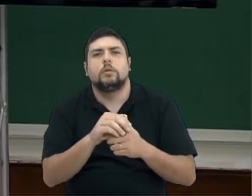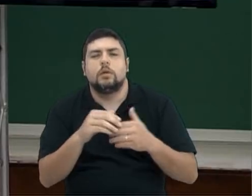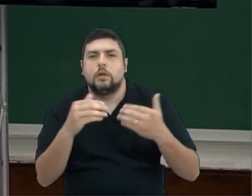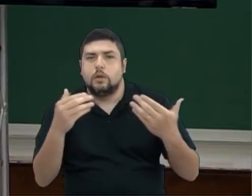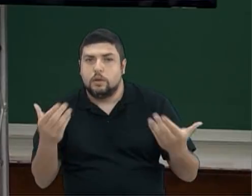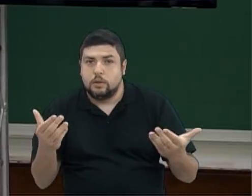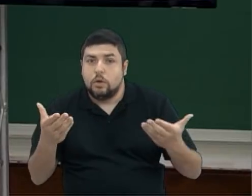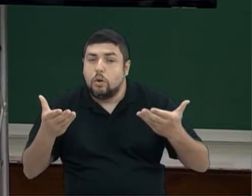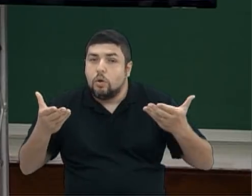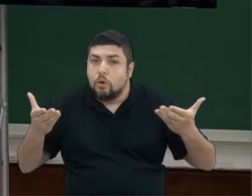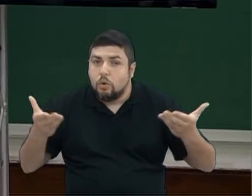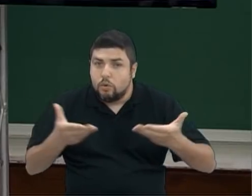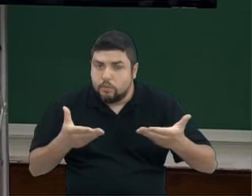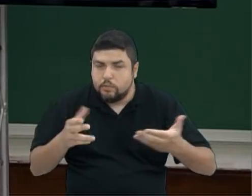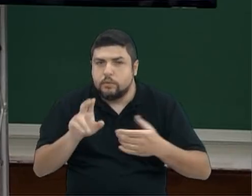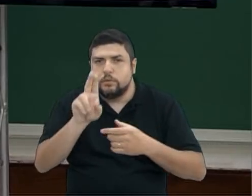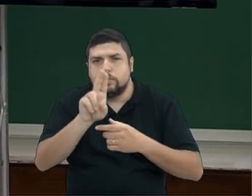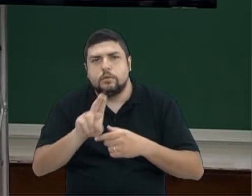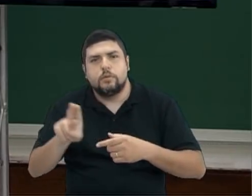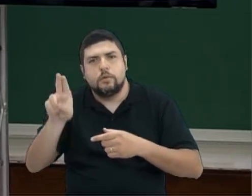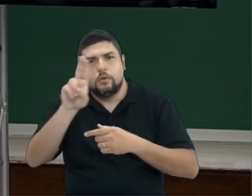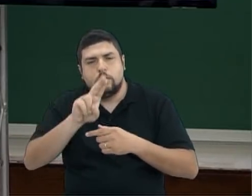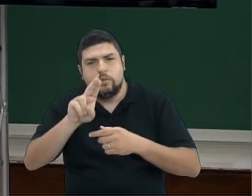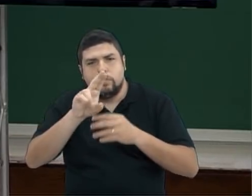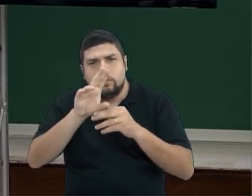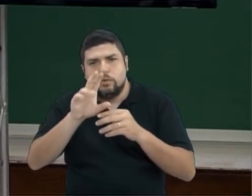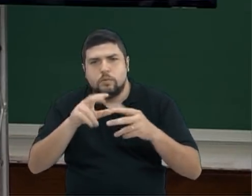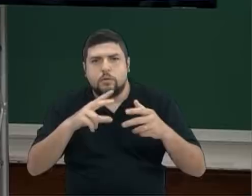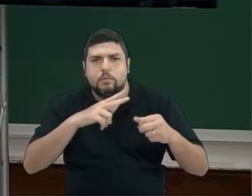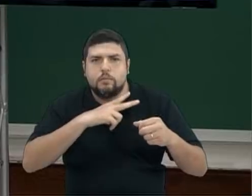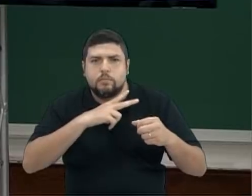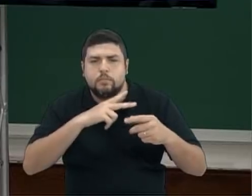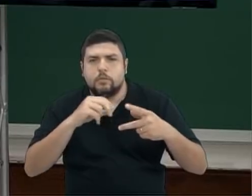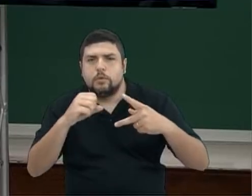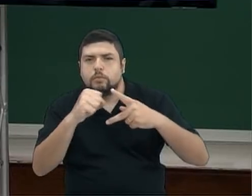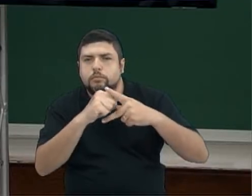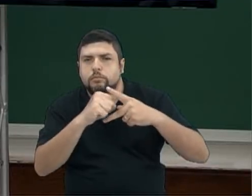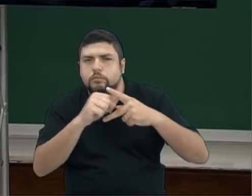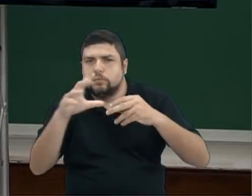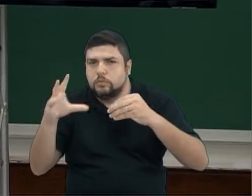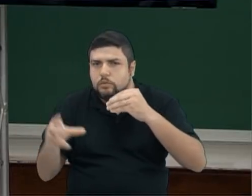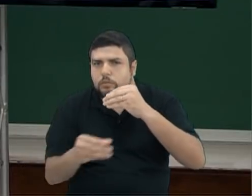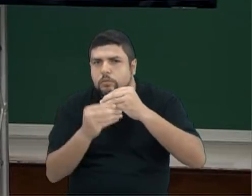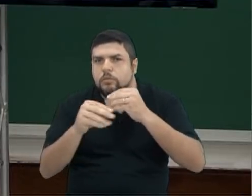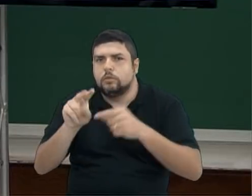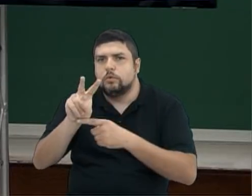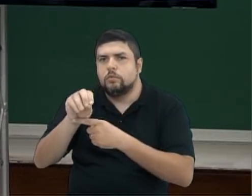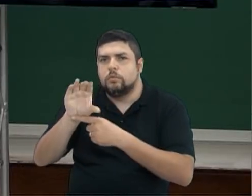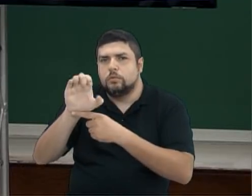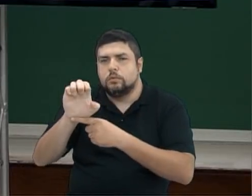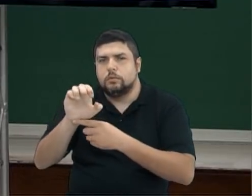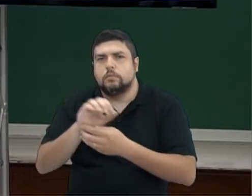considerado hoje um pronome pessoal, ok?